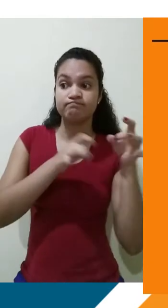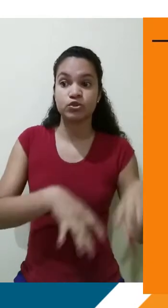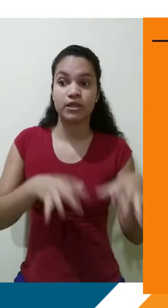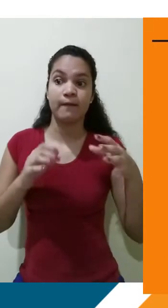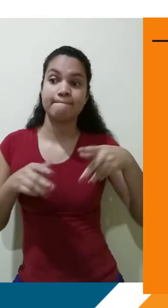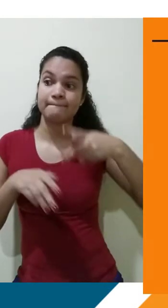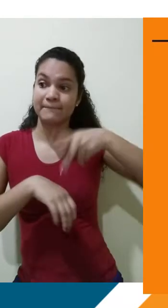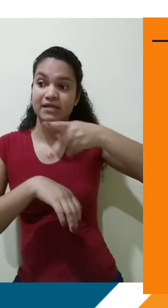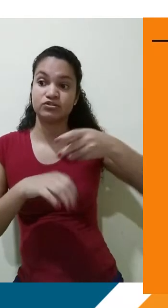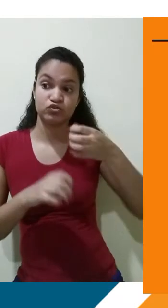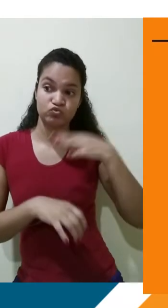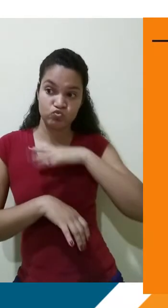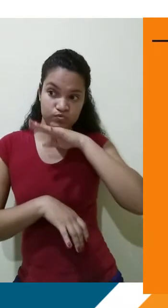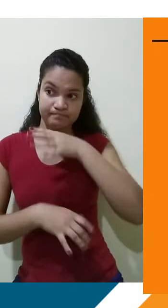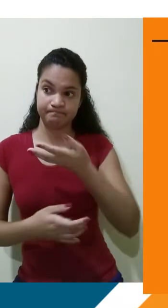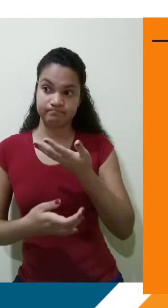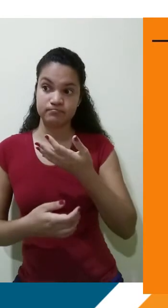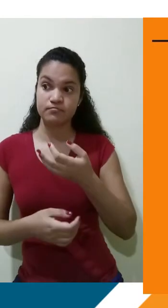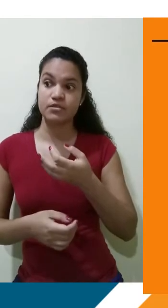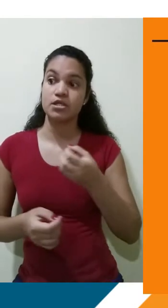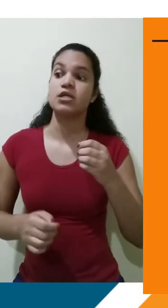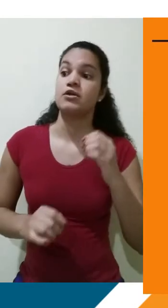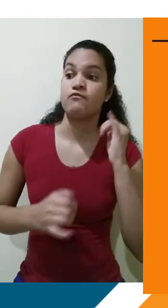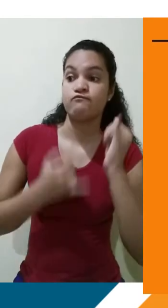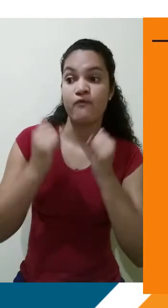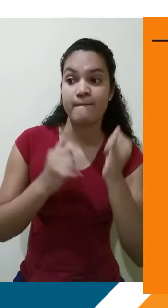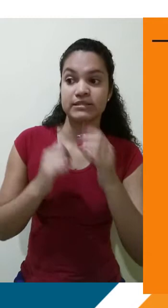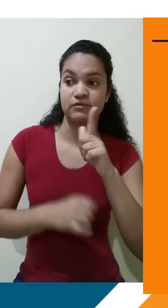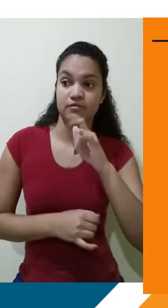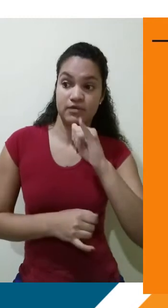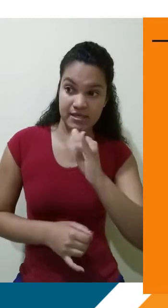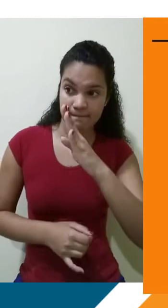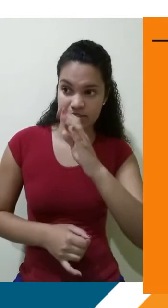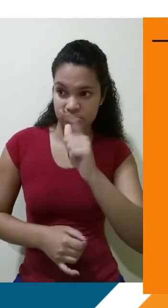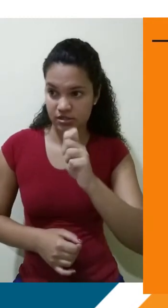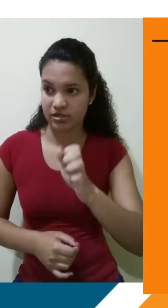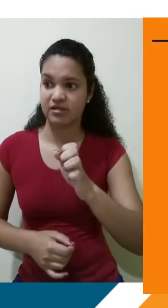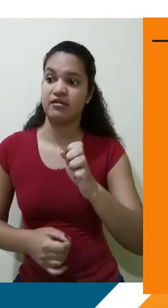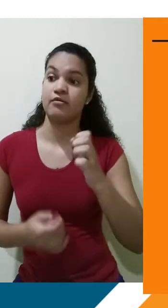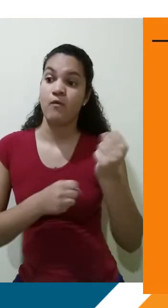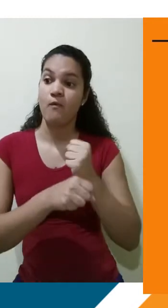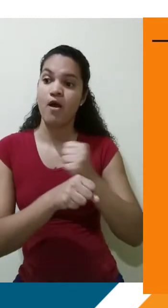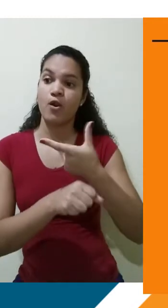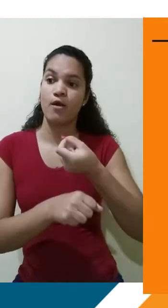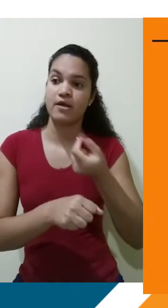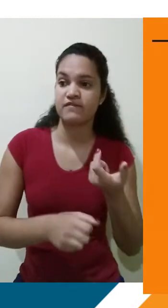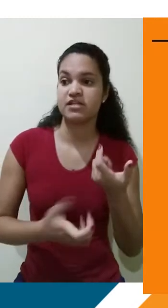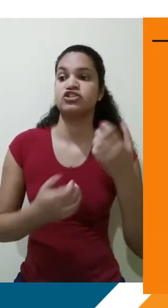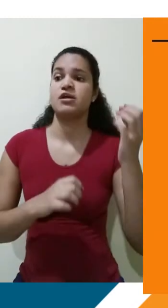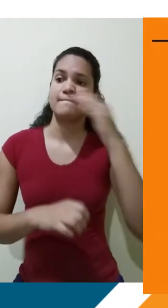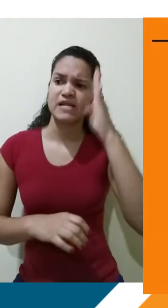inúmeras filas de pessoas que se formam em torno de programas de caridade espalhados pelo país. Logo de cara, algumas coisas voltam a chamar a atenção. Primeiro, as